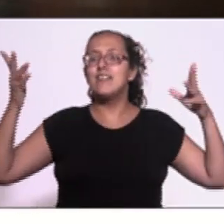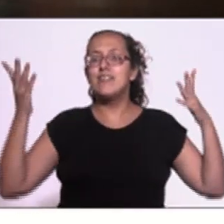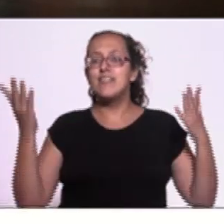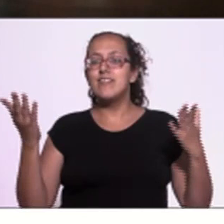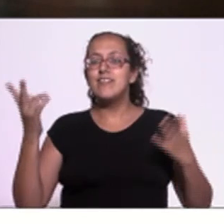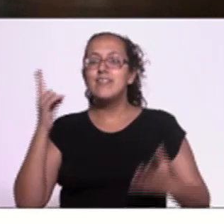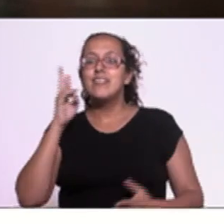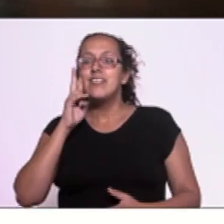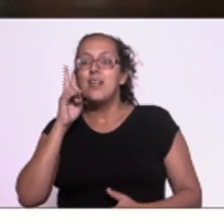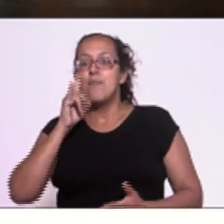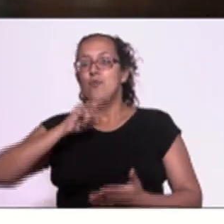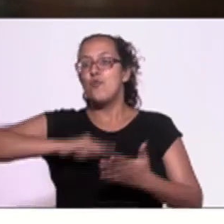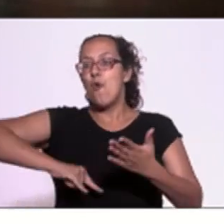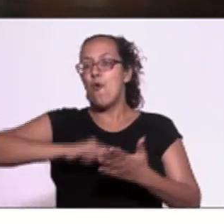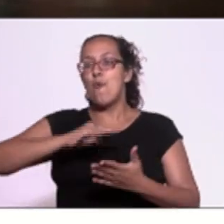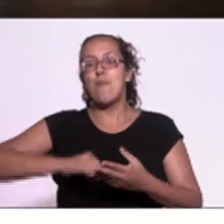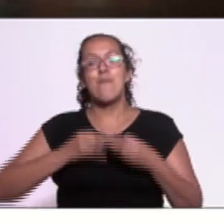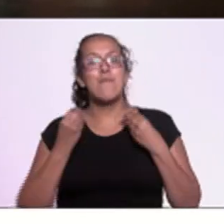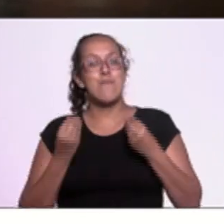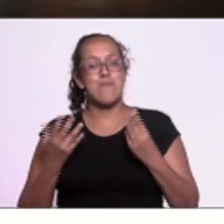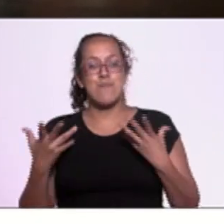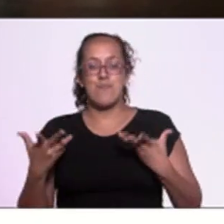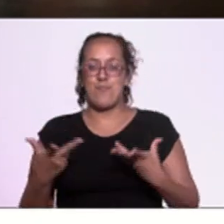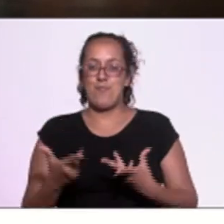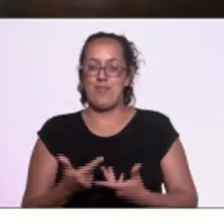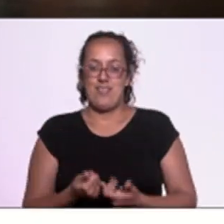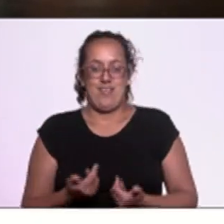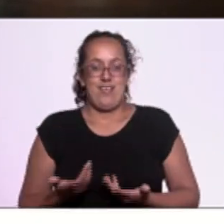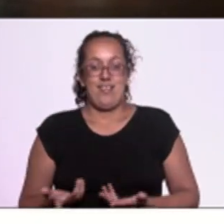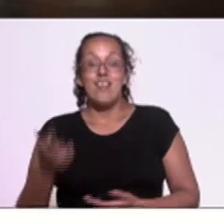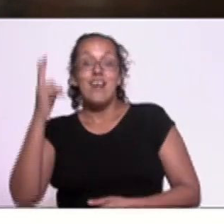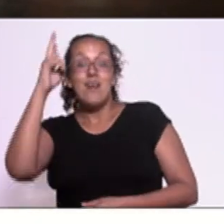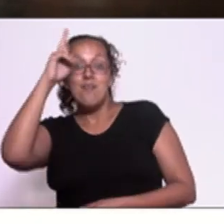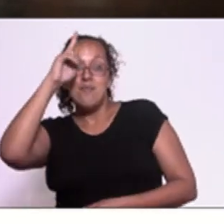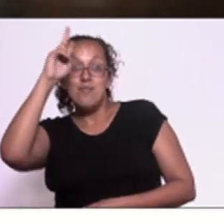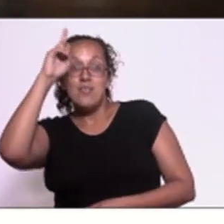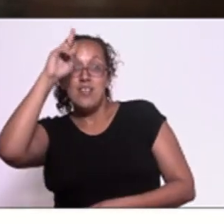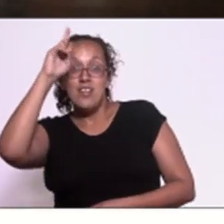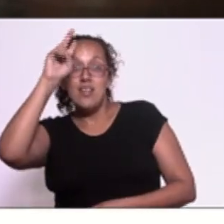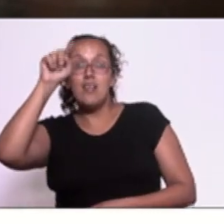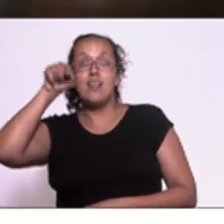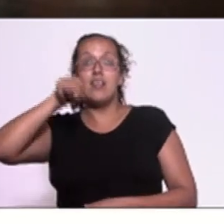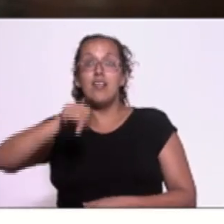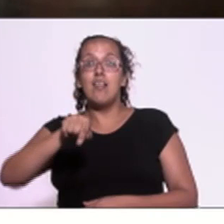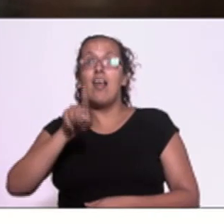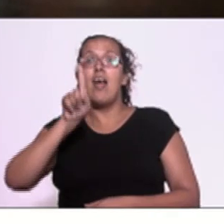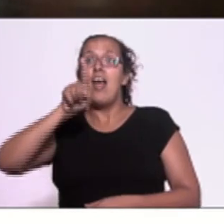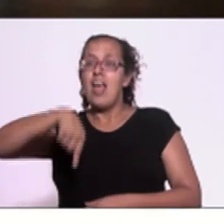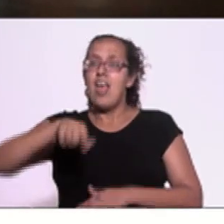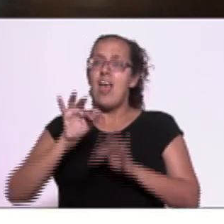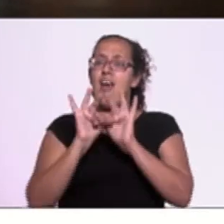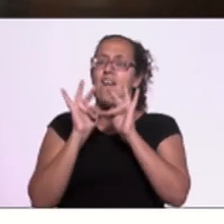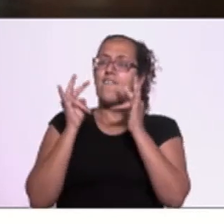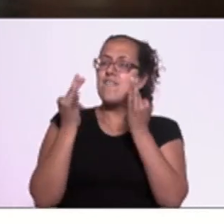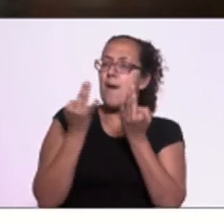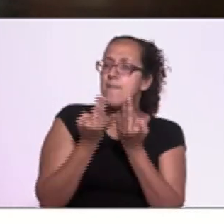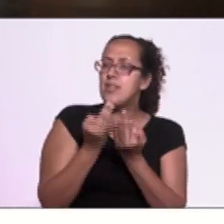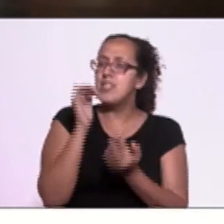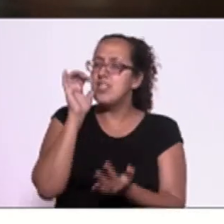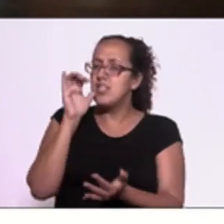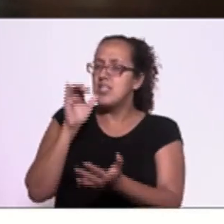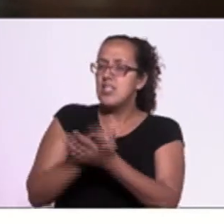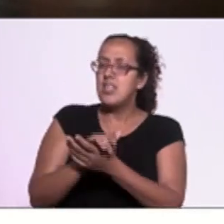repousam naquela documentação. A memória dos Torres de Carvalho, que era a família das esposas